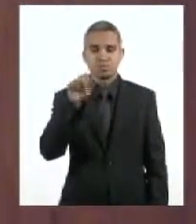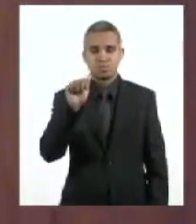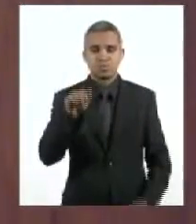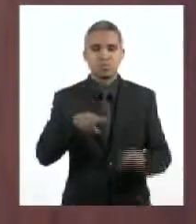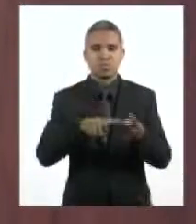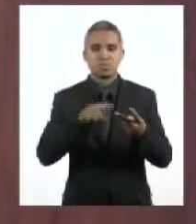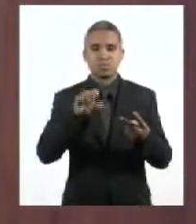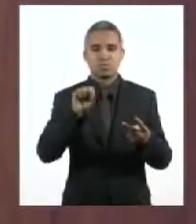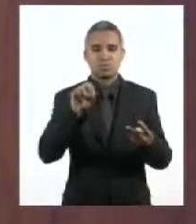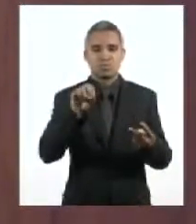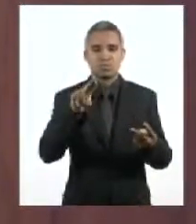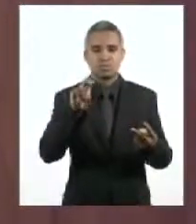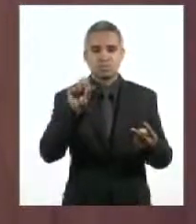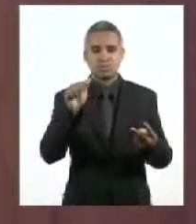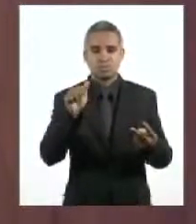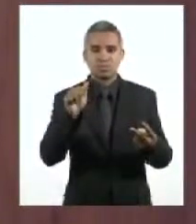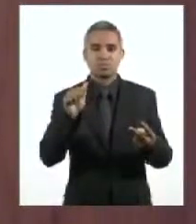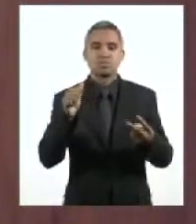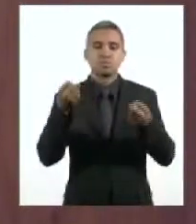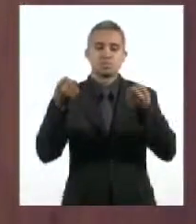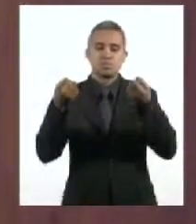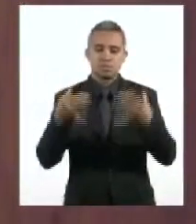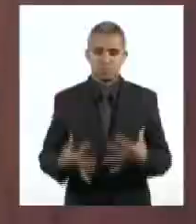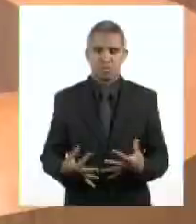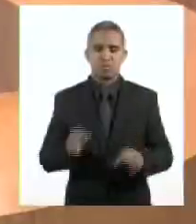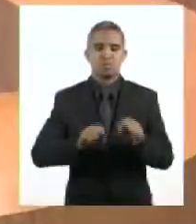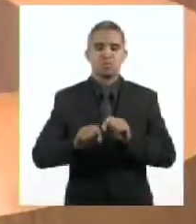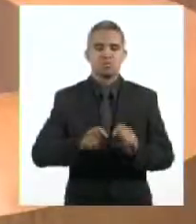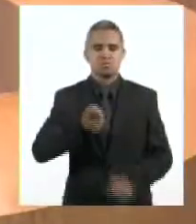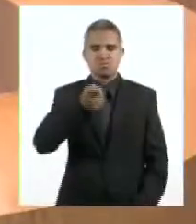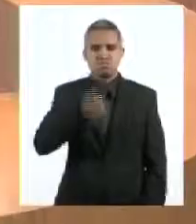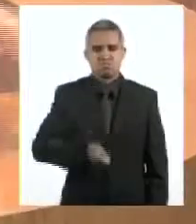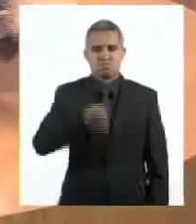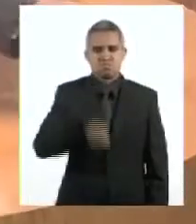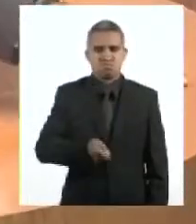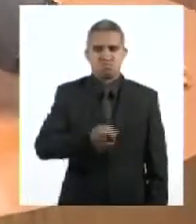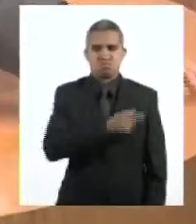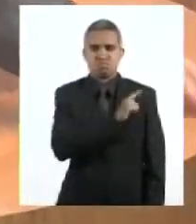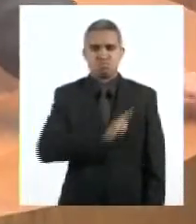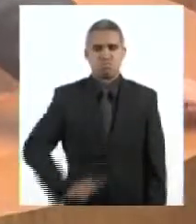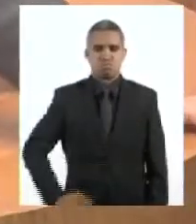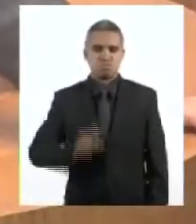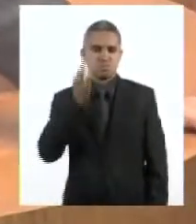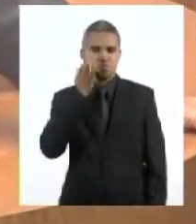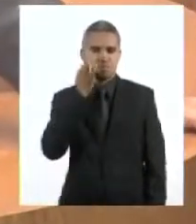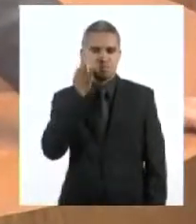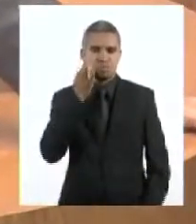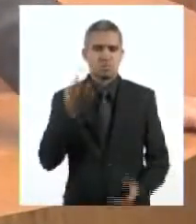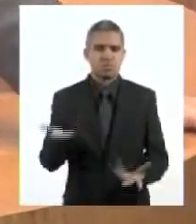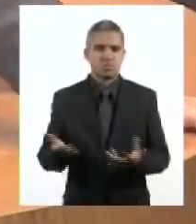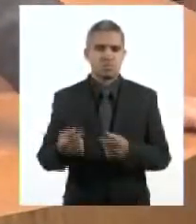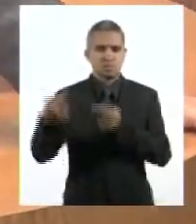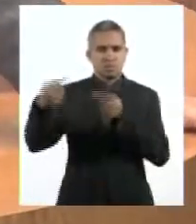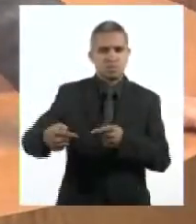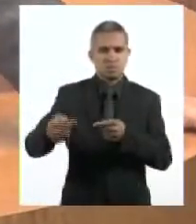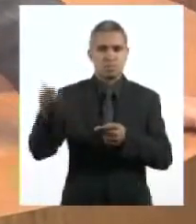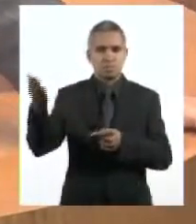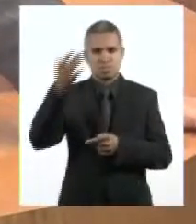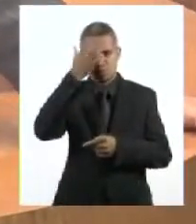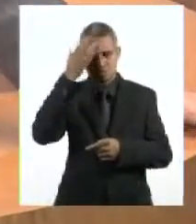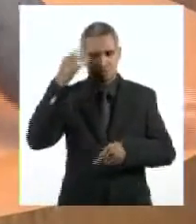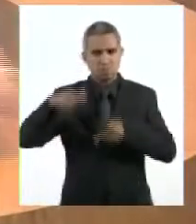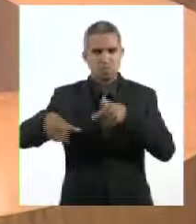vez falaram da tirania do governador Flávio Dino com relação aos servidores